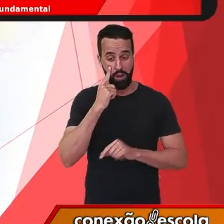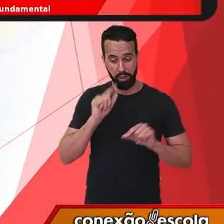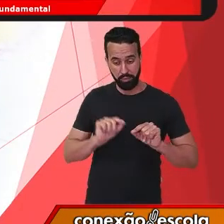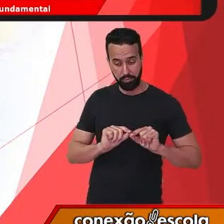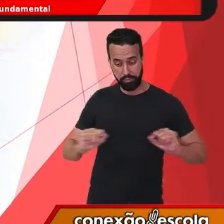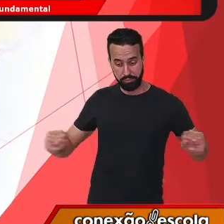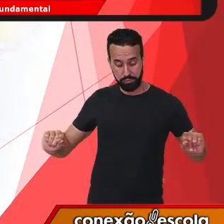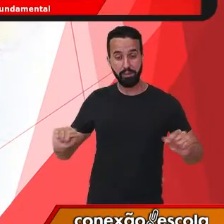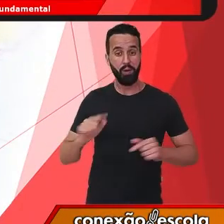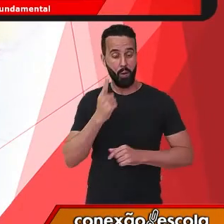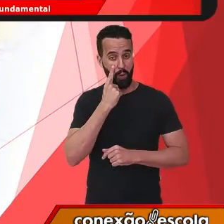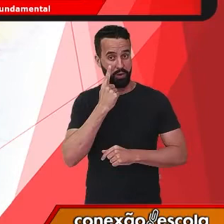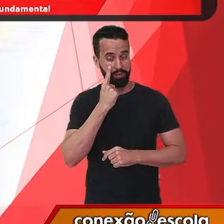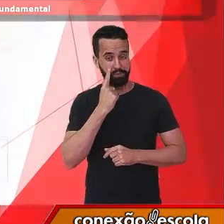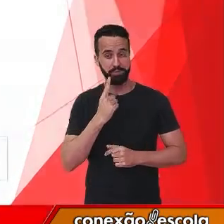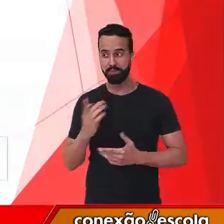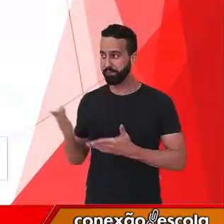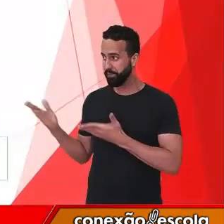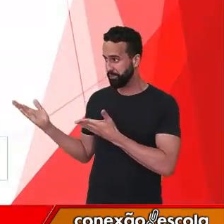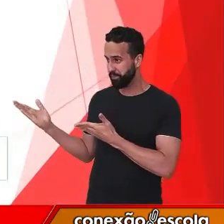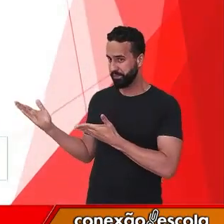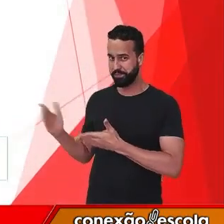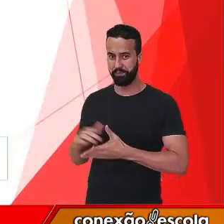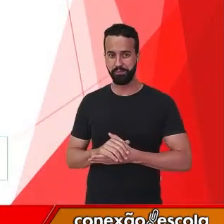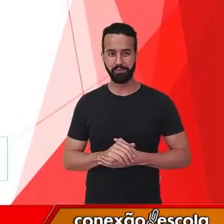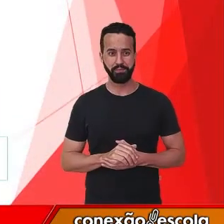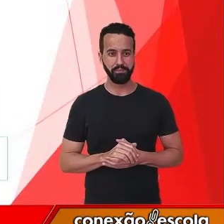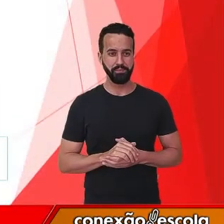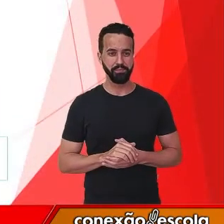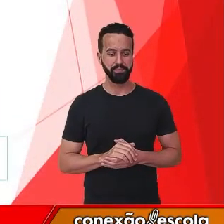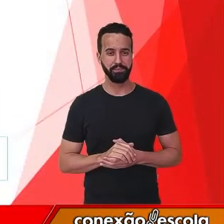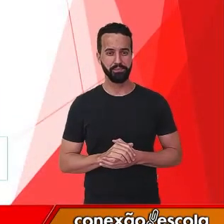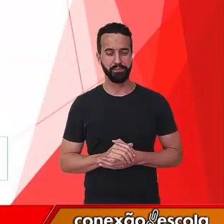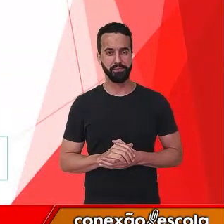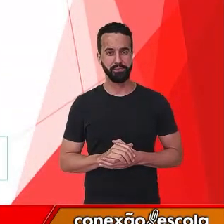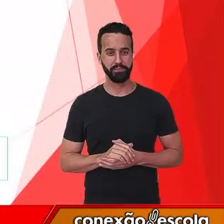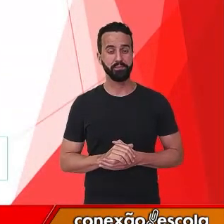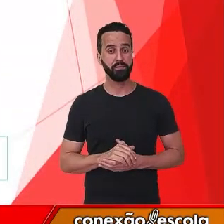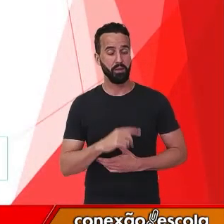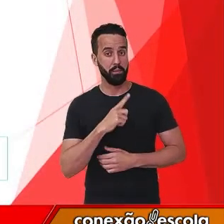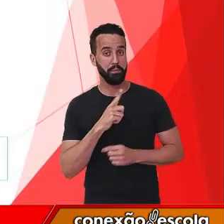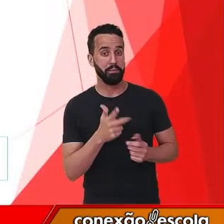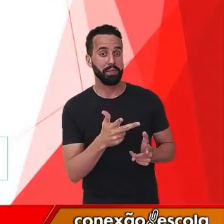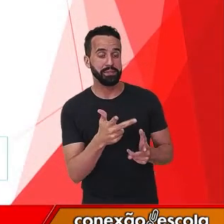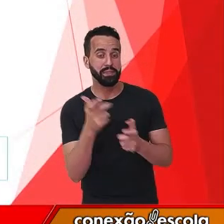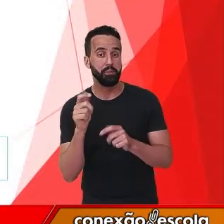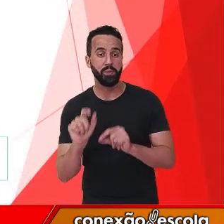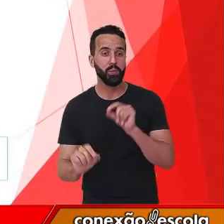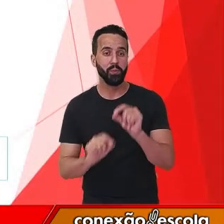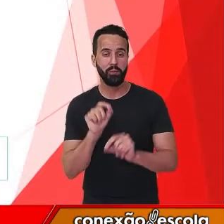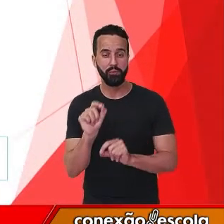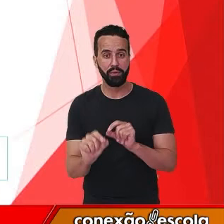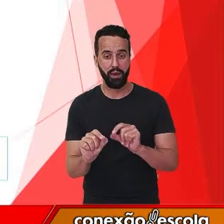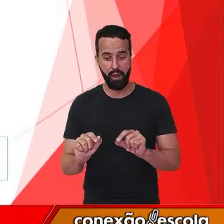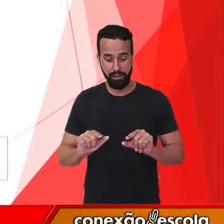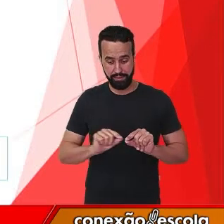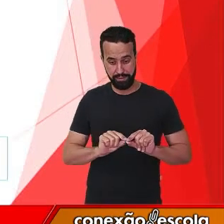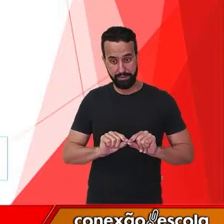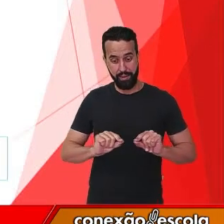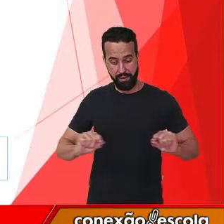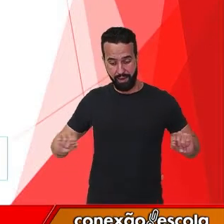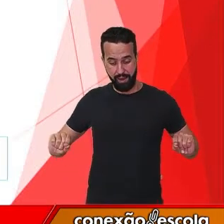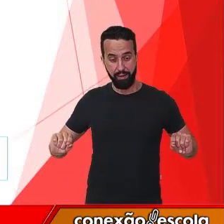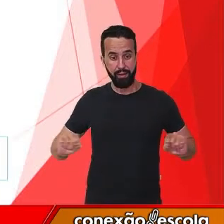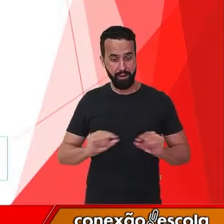gráfica beleza olha só É nesse exemplo nós percebemos que a escala gráfica